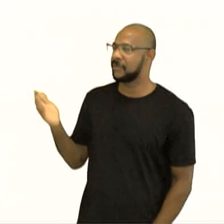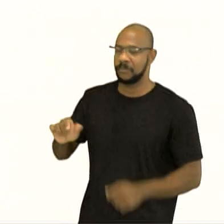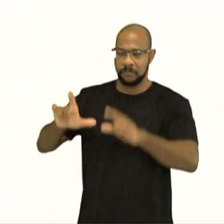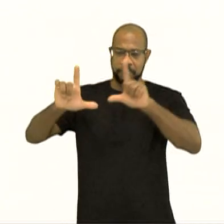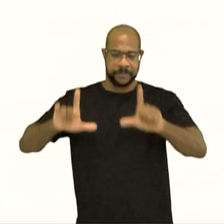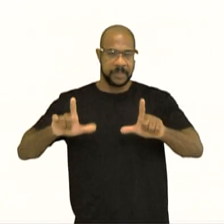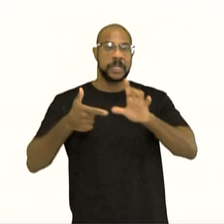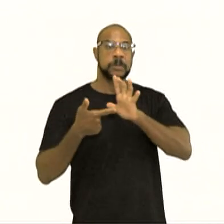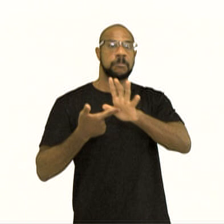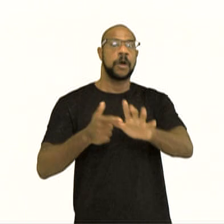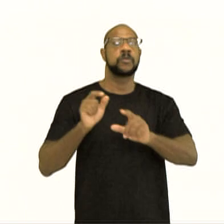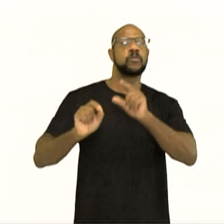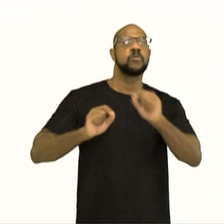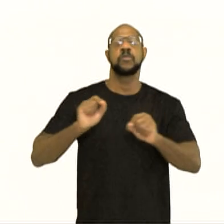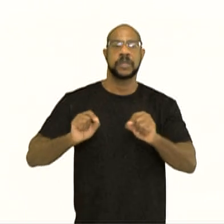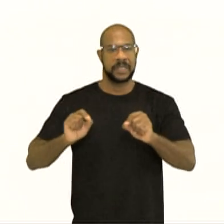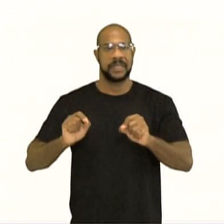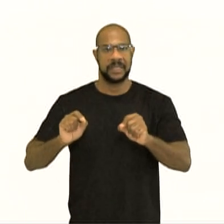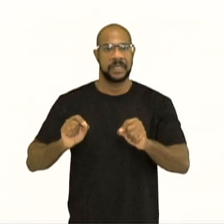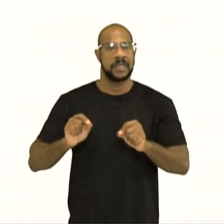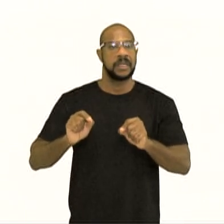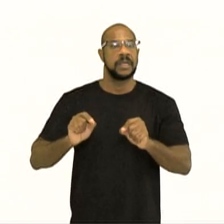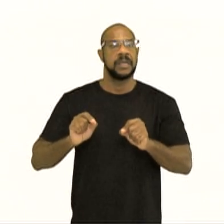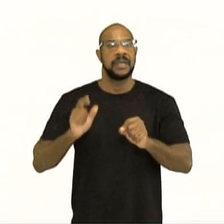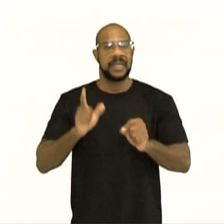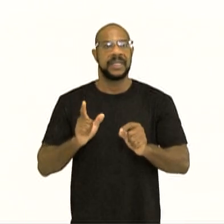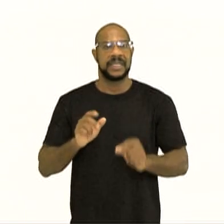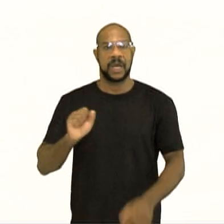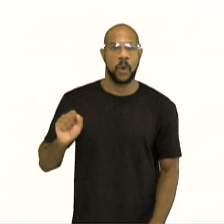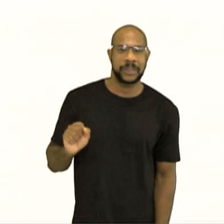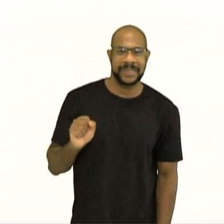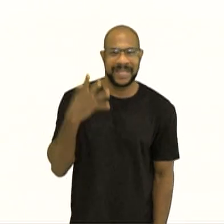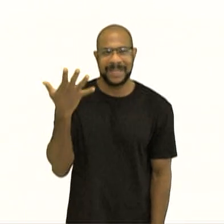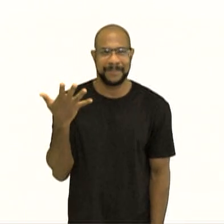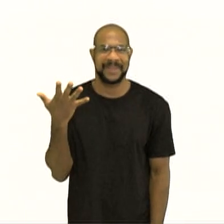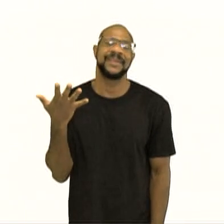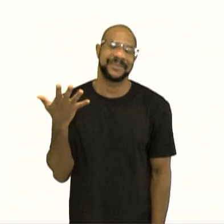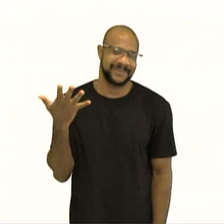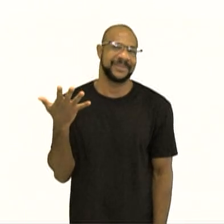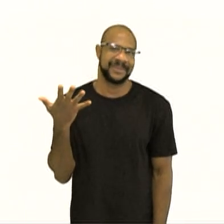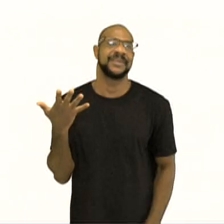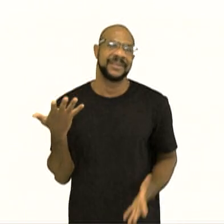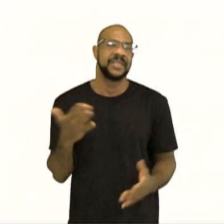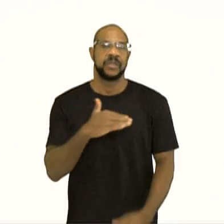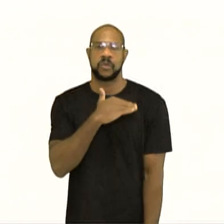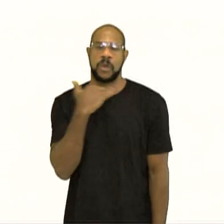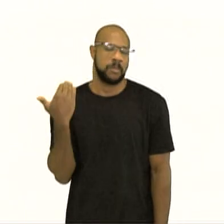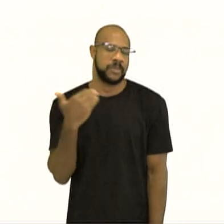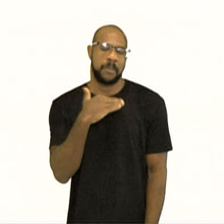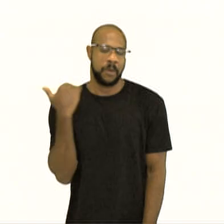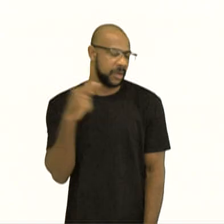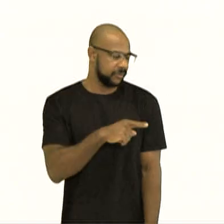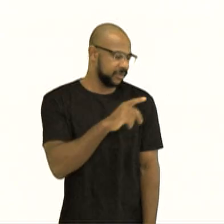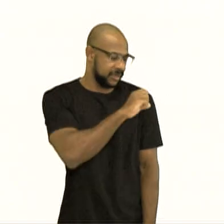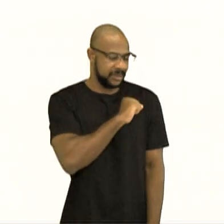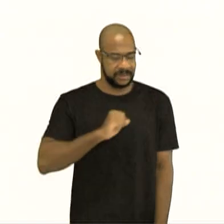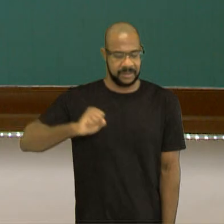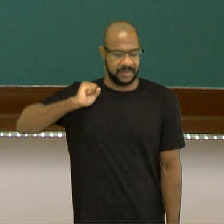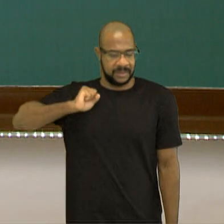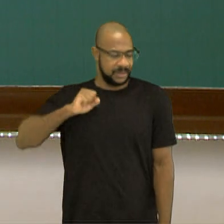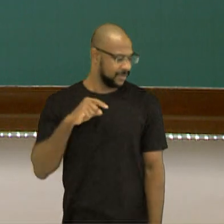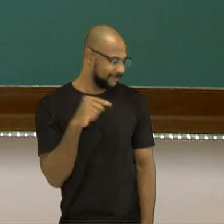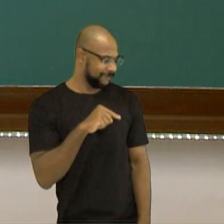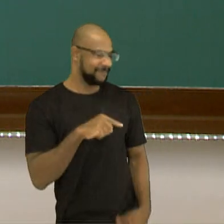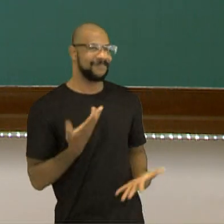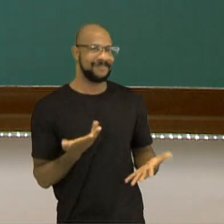que representa justamente esse evento da condenação e da morte de Sócrates.